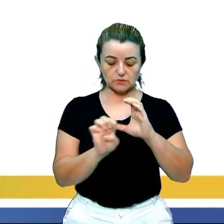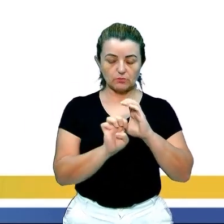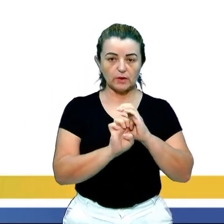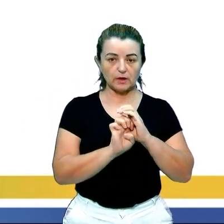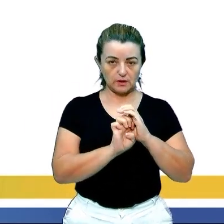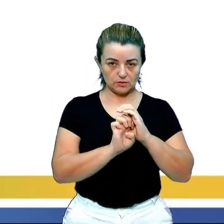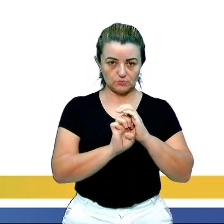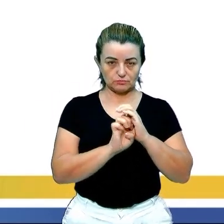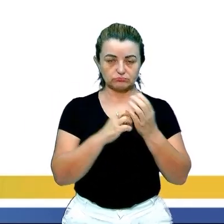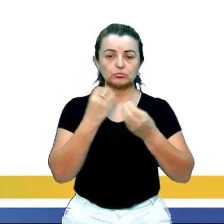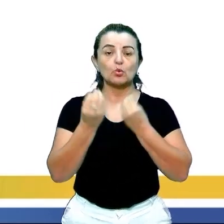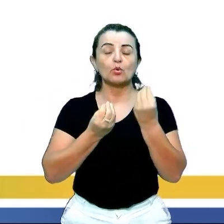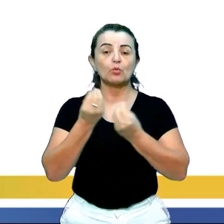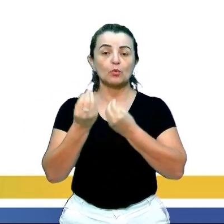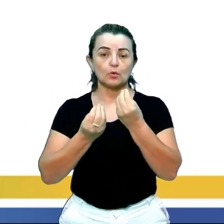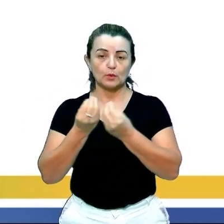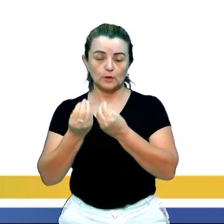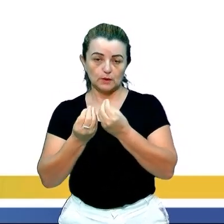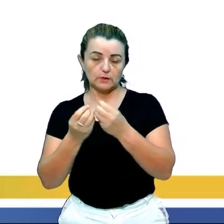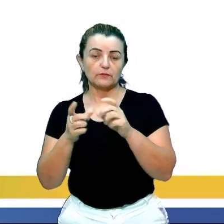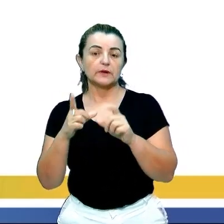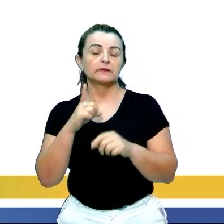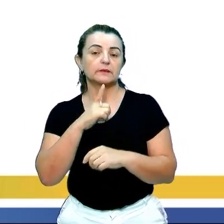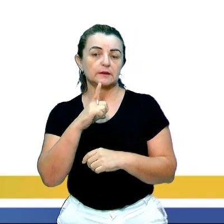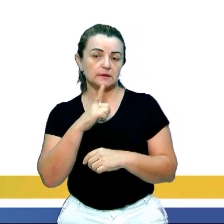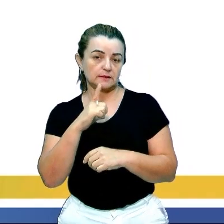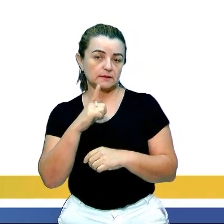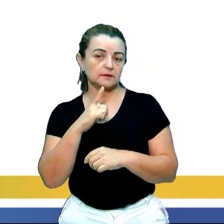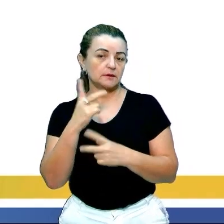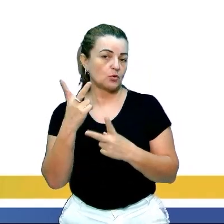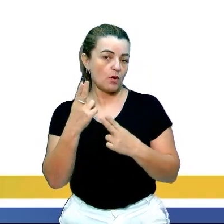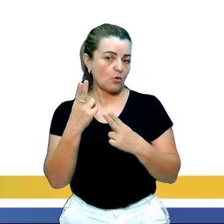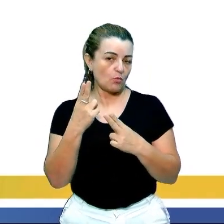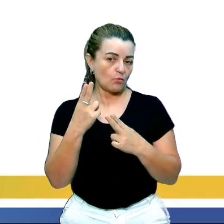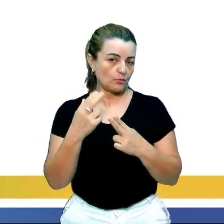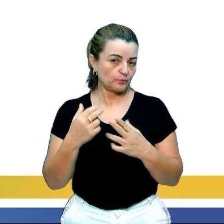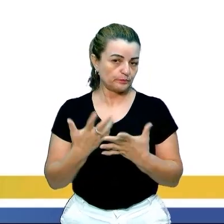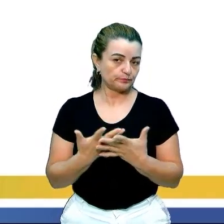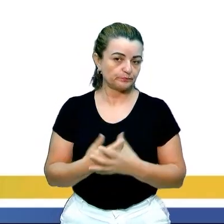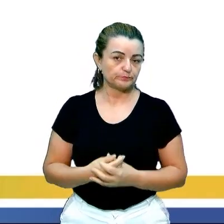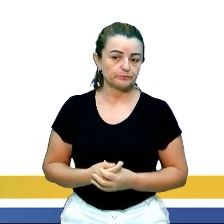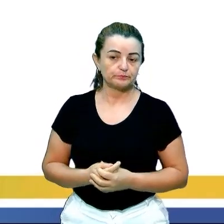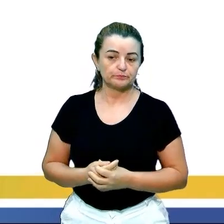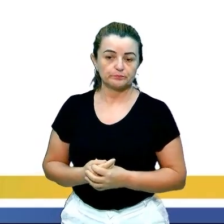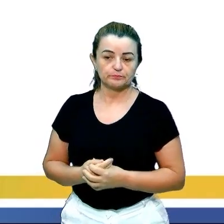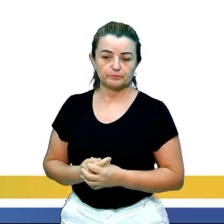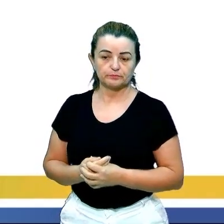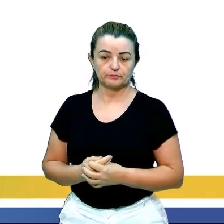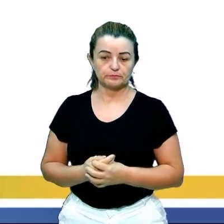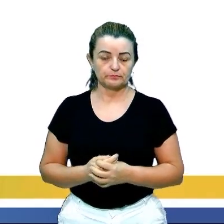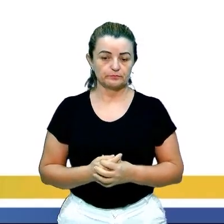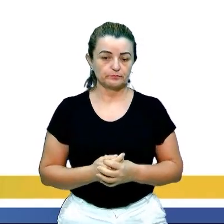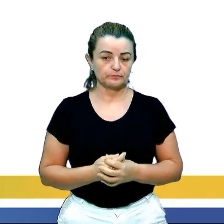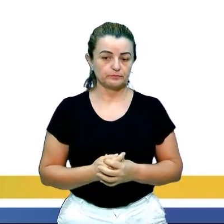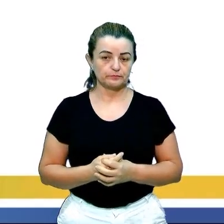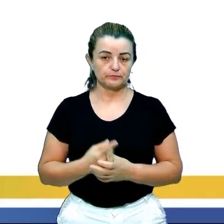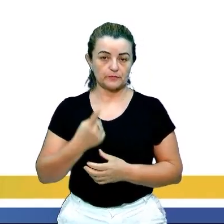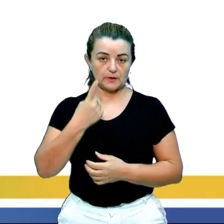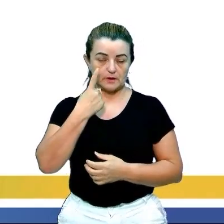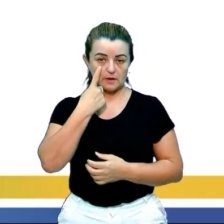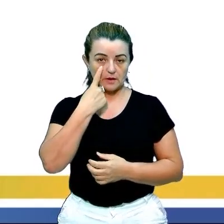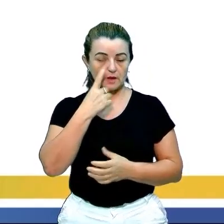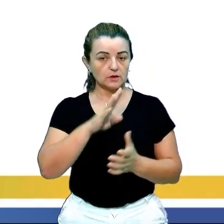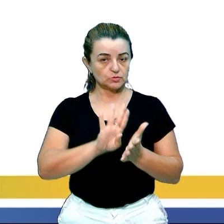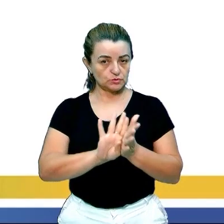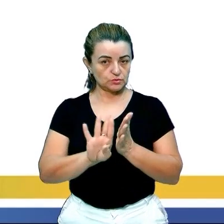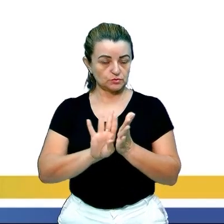ela funciona? Vai também ter aí esse mesmo sentido, certo? Com exceção, é